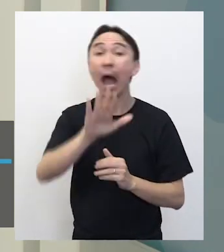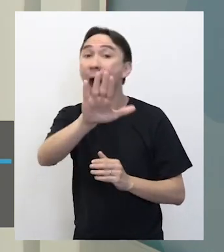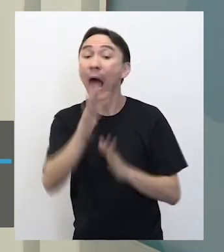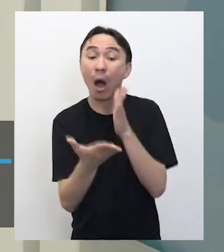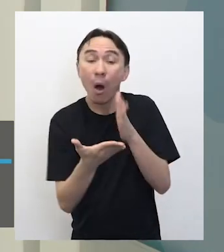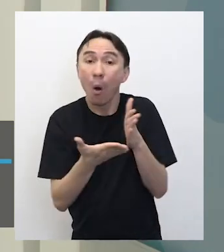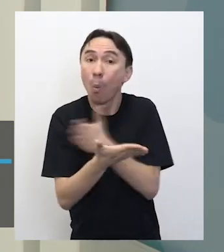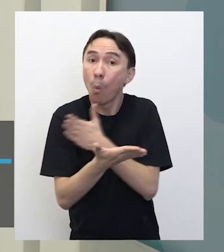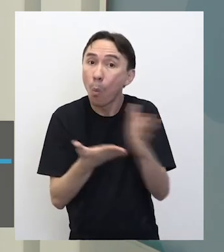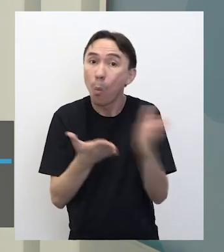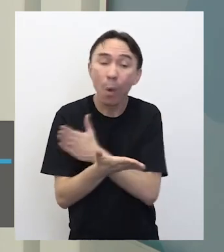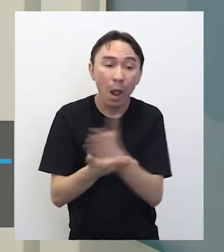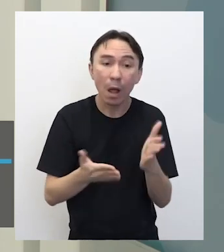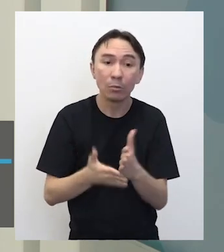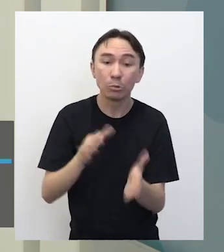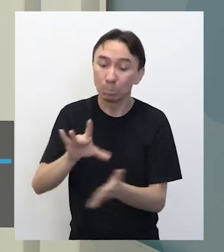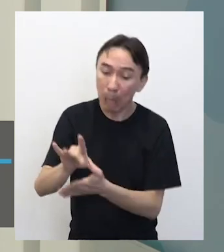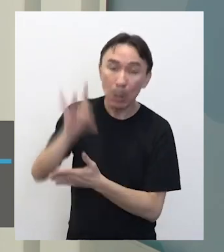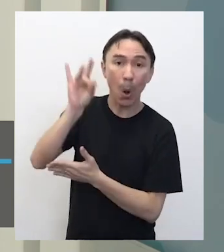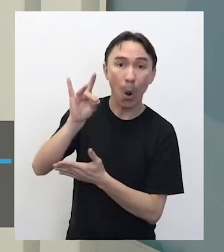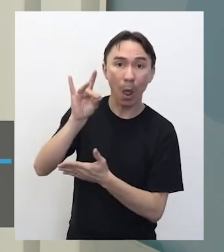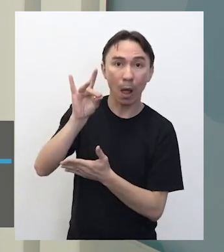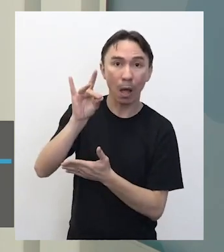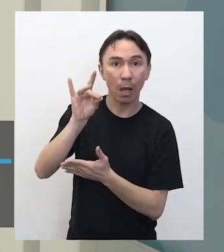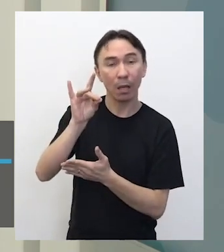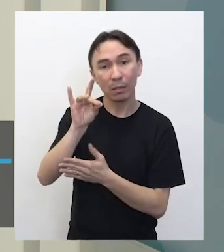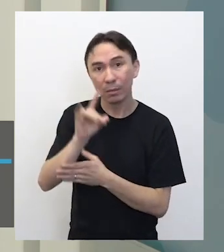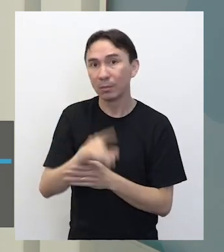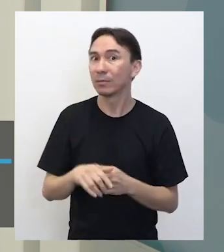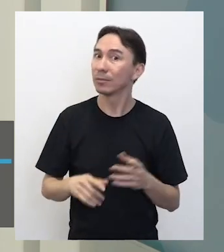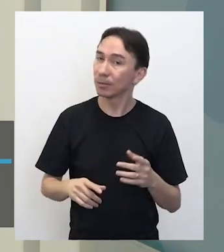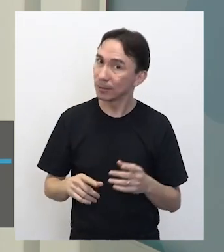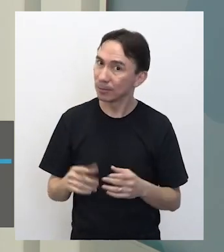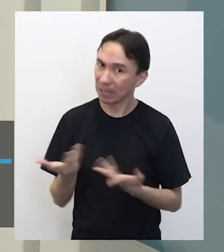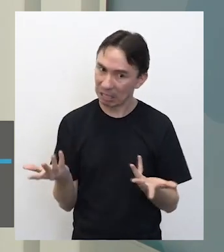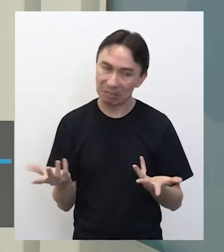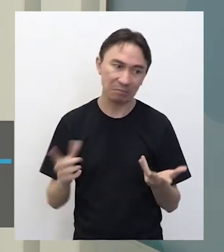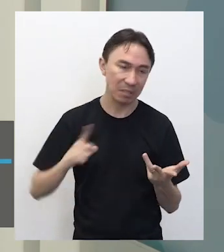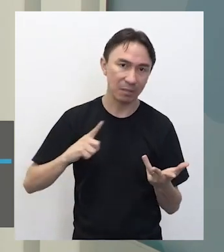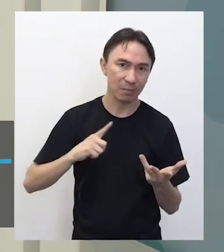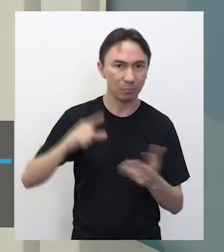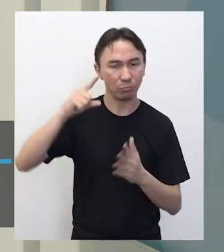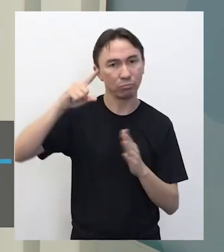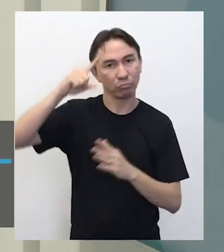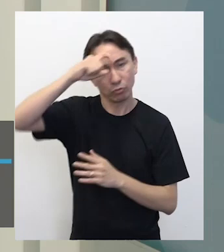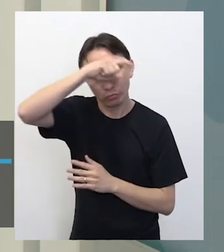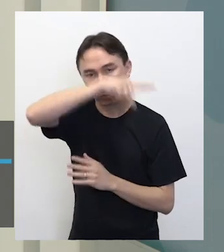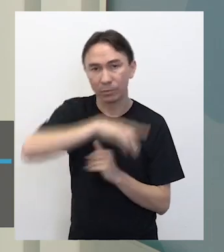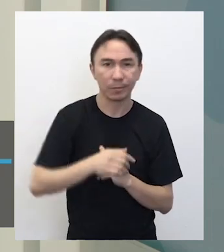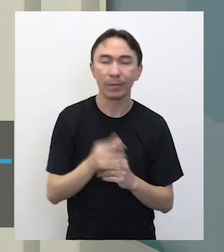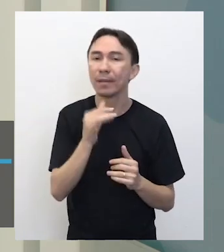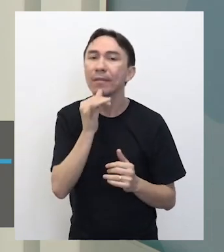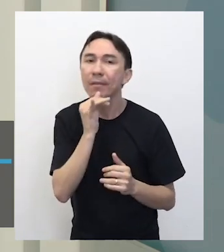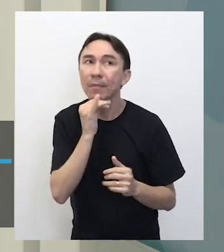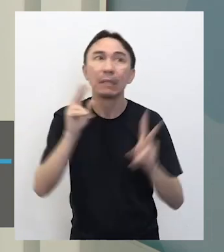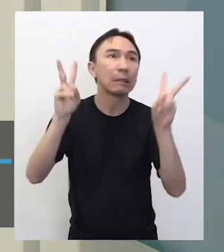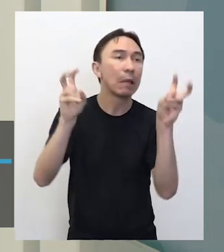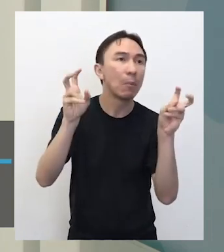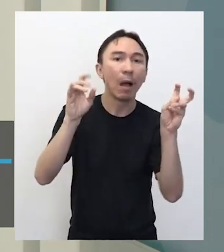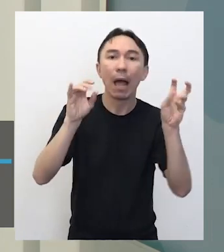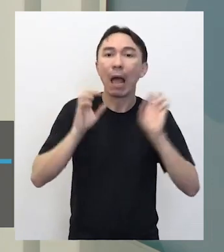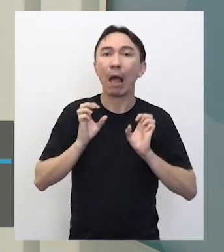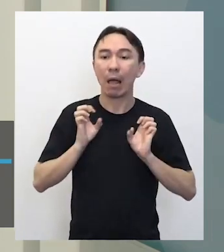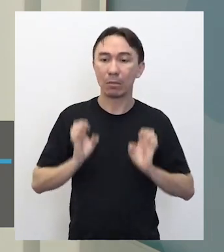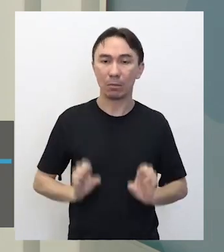da gente. Até porque são aquelas escolhas que envolvem questões éticas, né? É isso que o texto está falando.